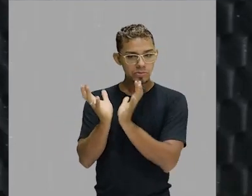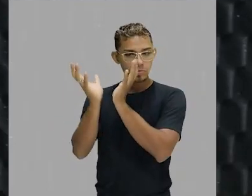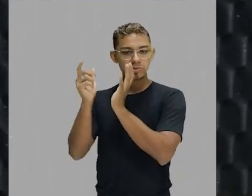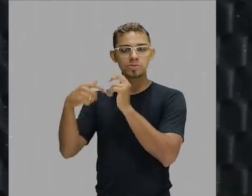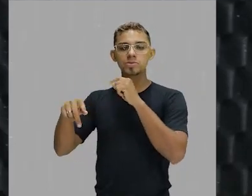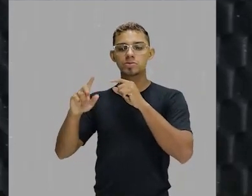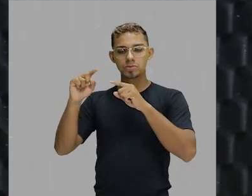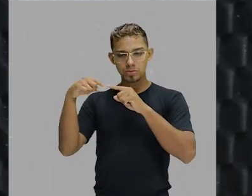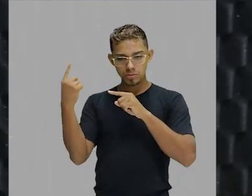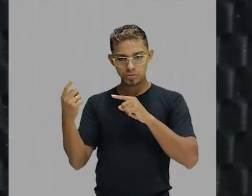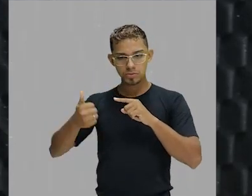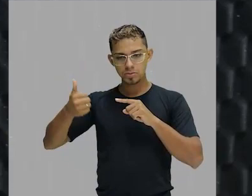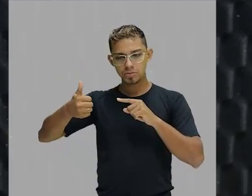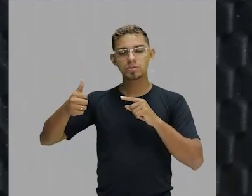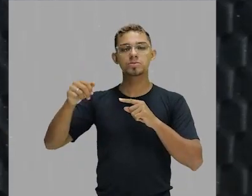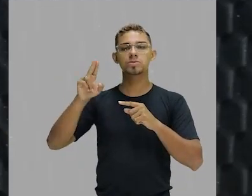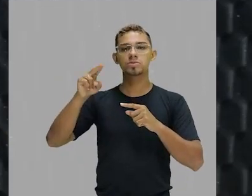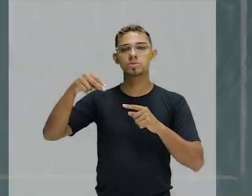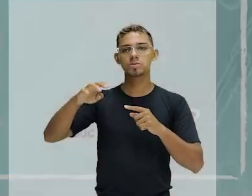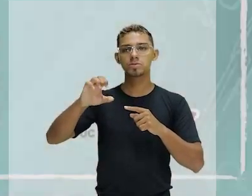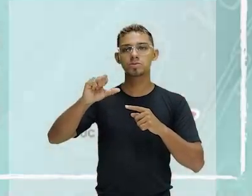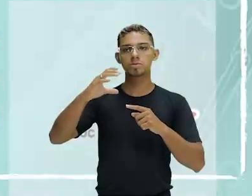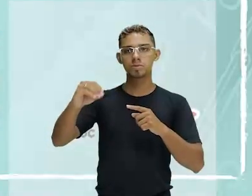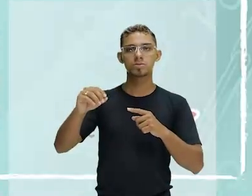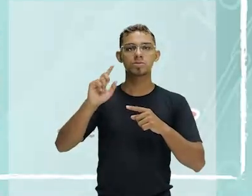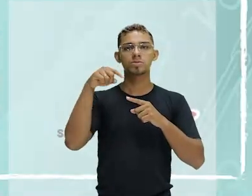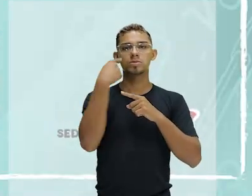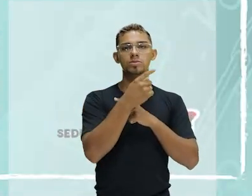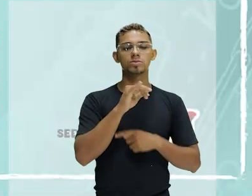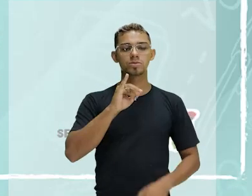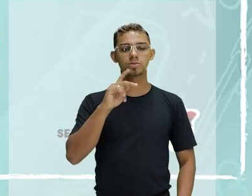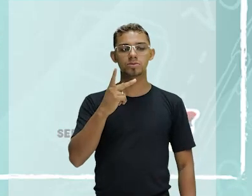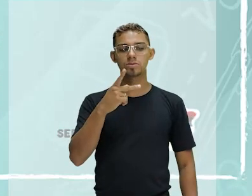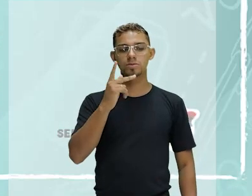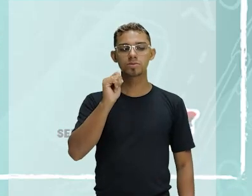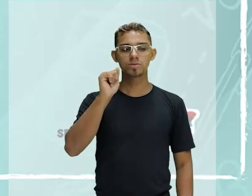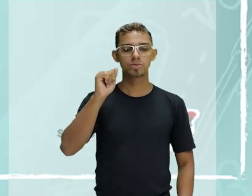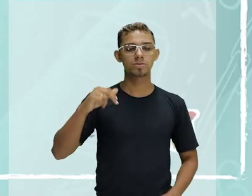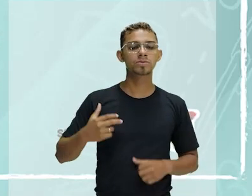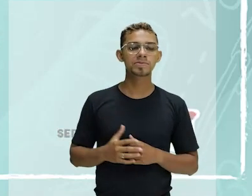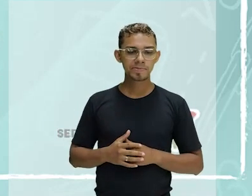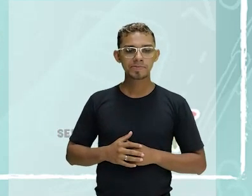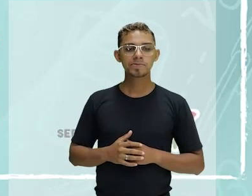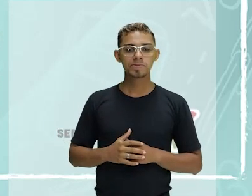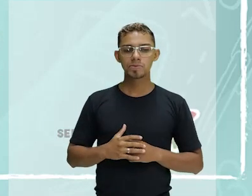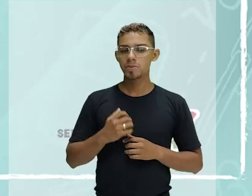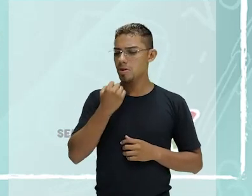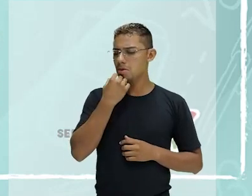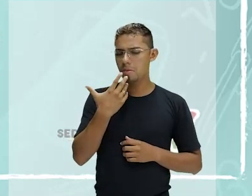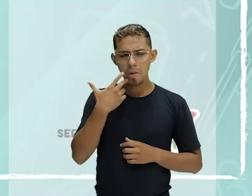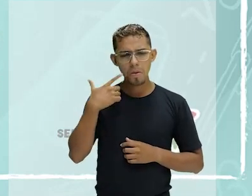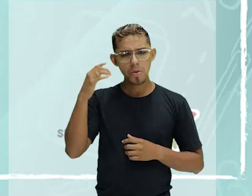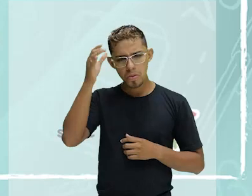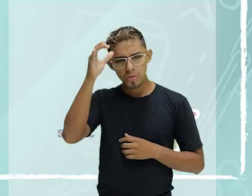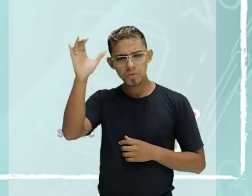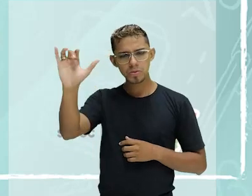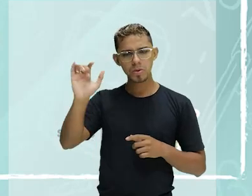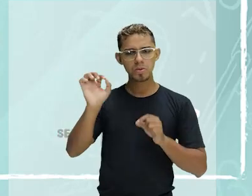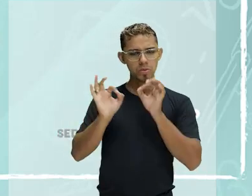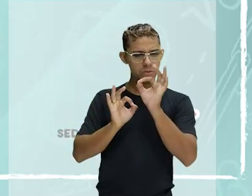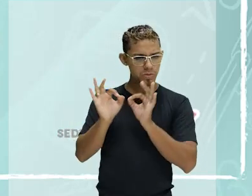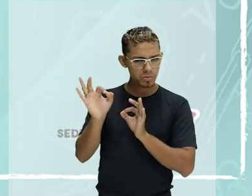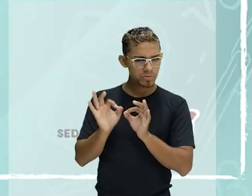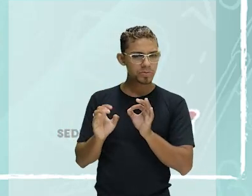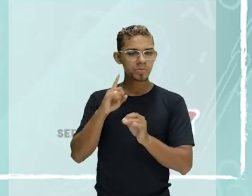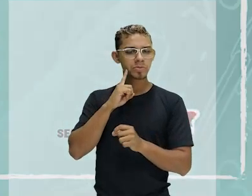pelo IFAM, depois pela Unesco. Bens móveis e imóveis, bens culturais, paisagens concebidas, patrimônio cultural e